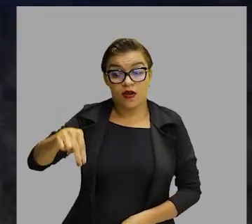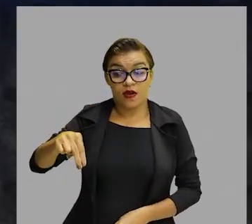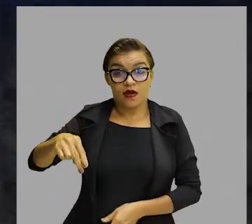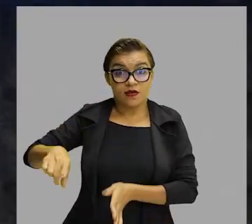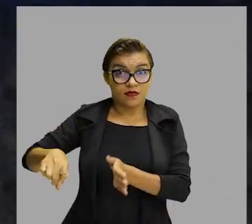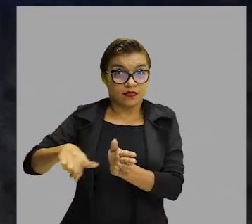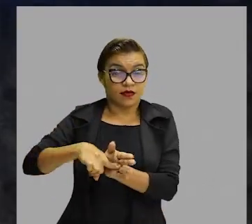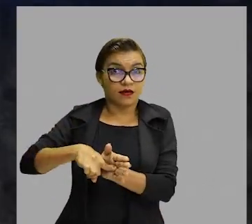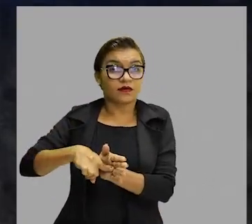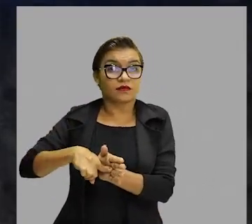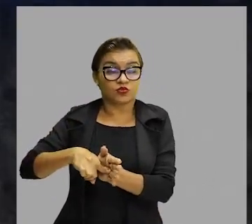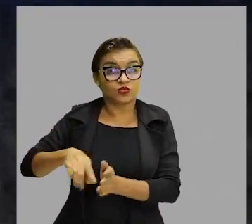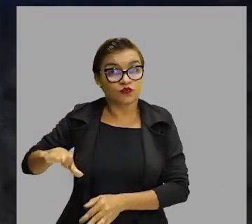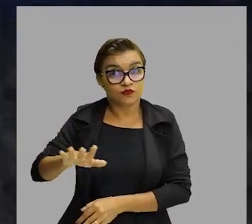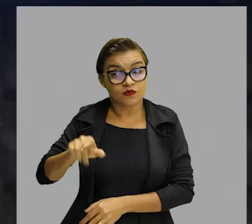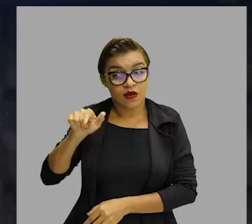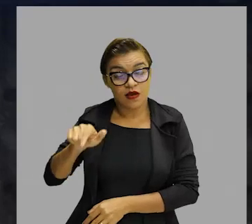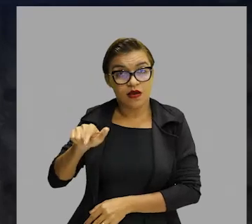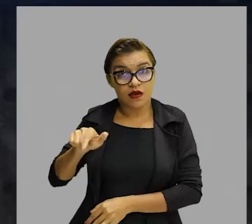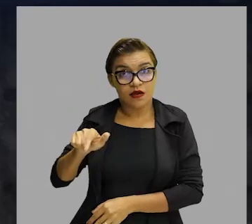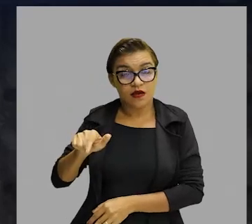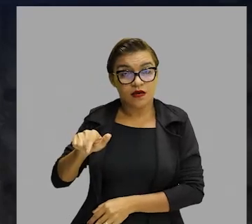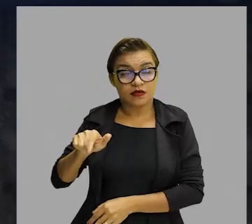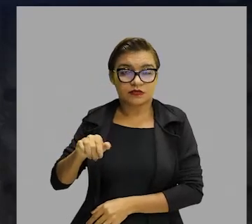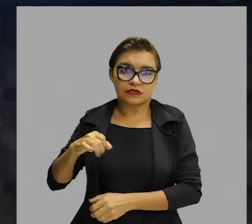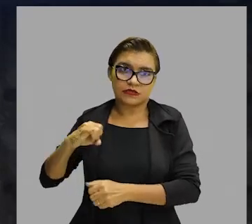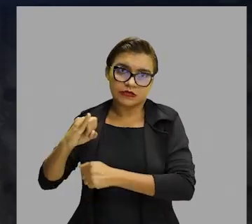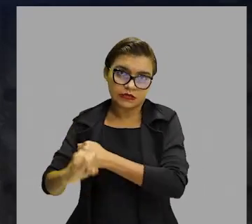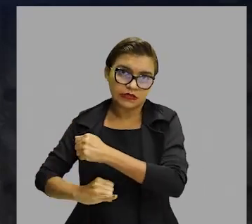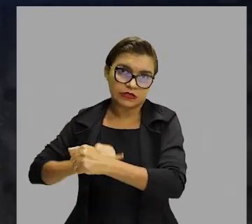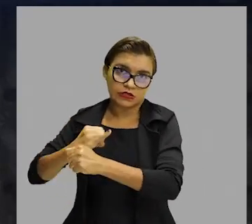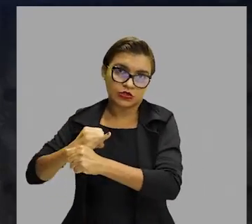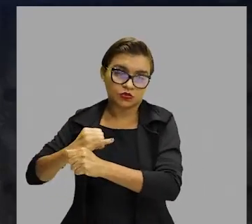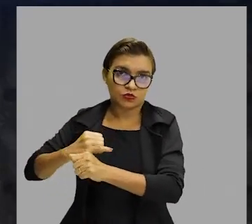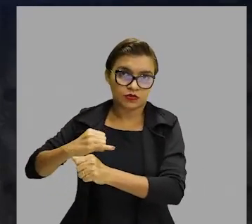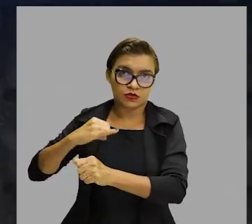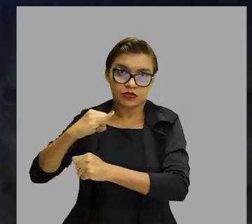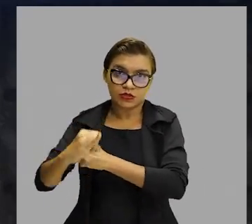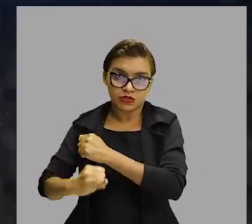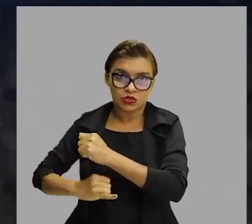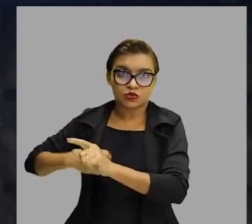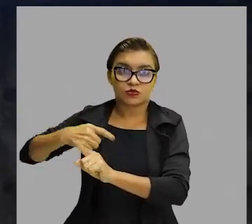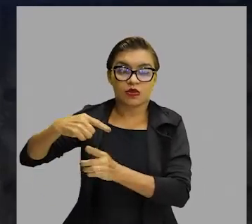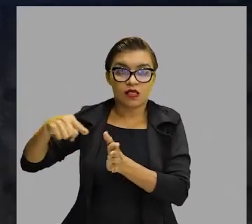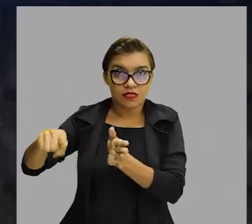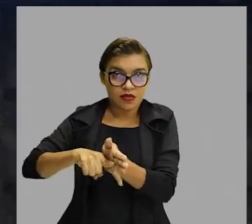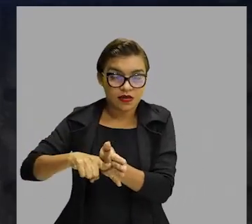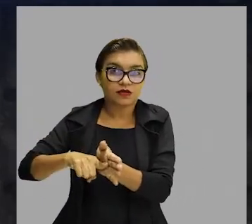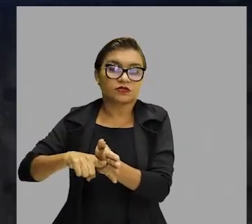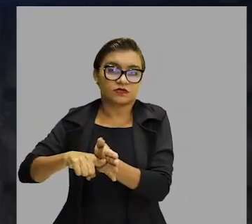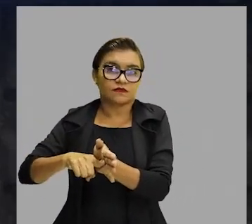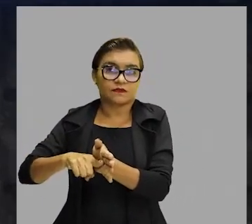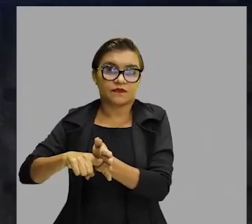o N, né, que vai ter os íons ali, os íons negativos, eles vão trafegar de N para P,